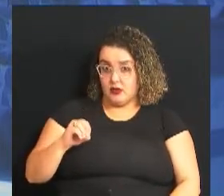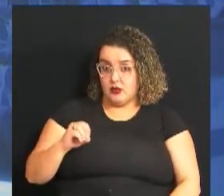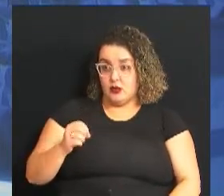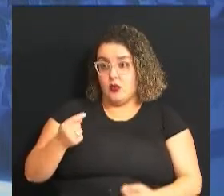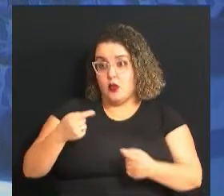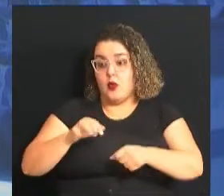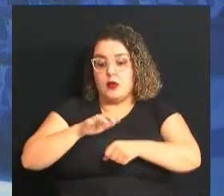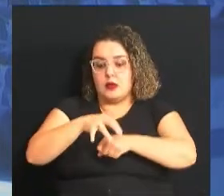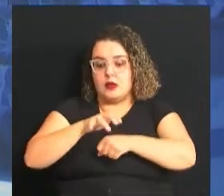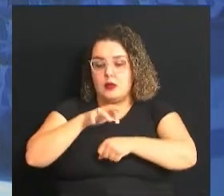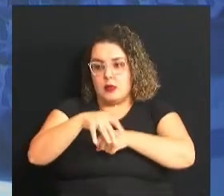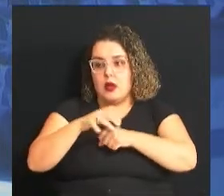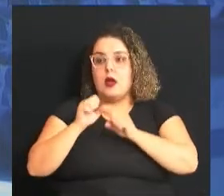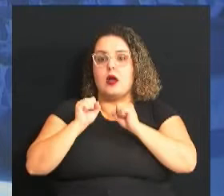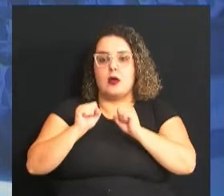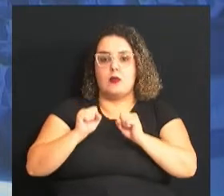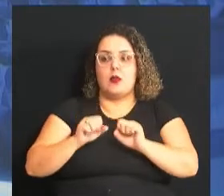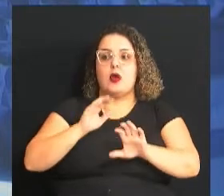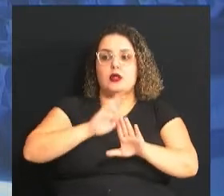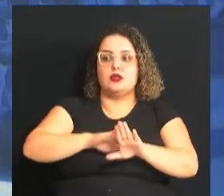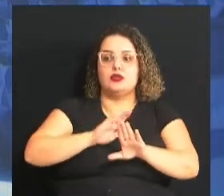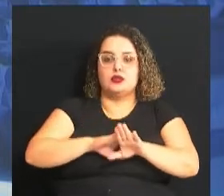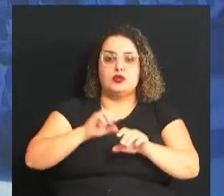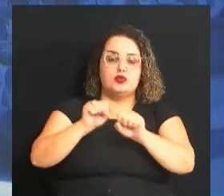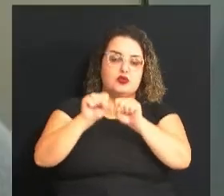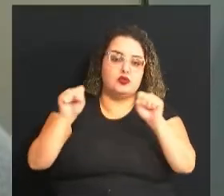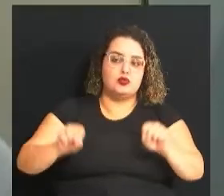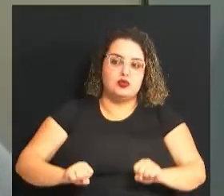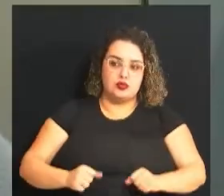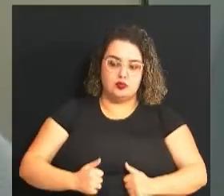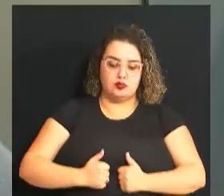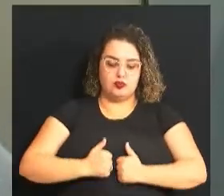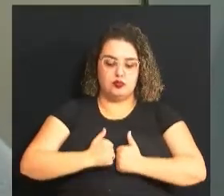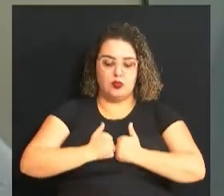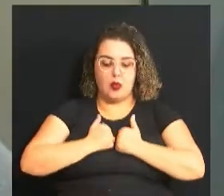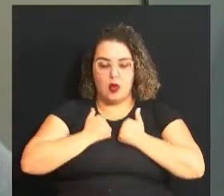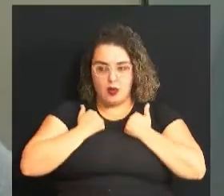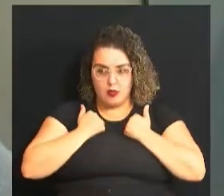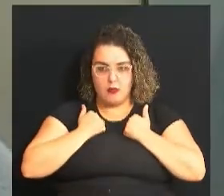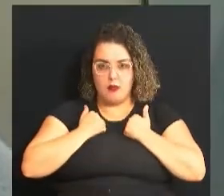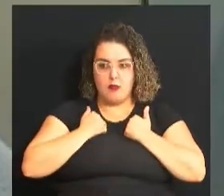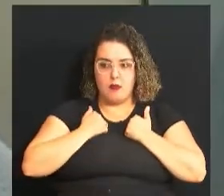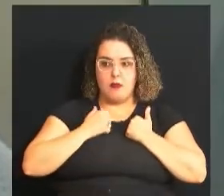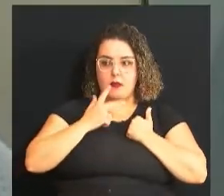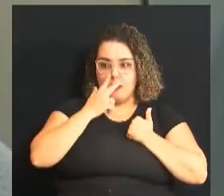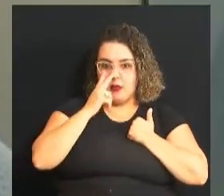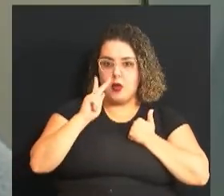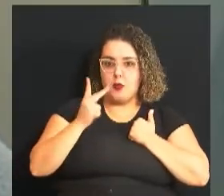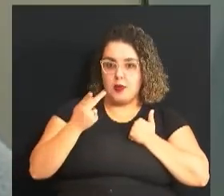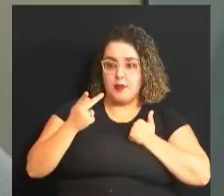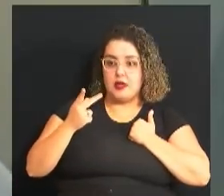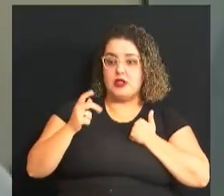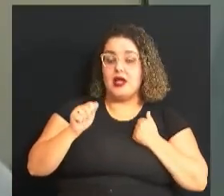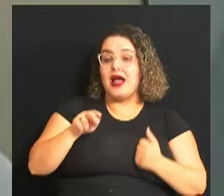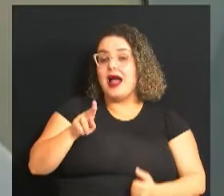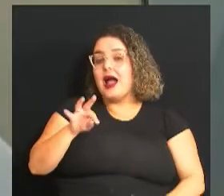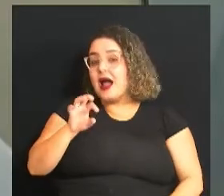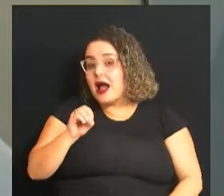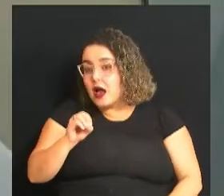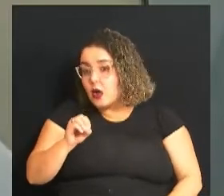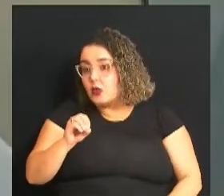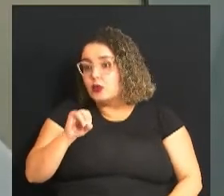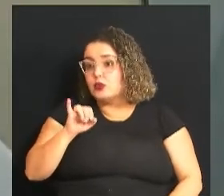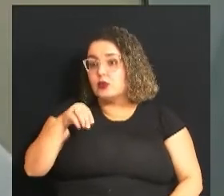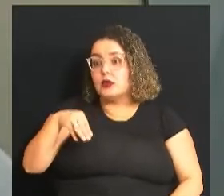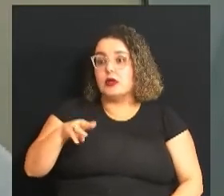Viviane, que ela pode ativar o sistema imunológico e causar como se fosse uma hepatite autoimune. Entendi.